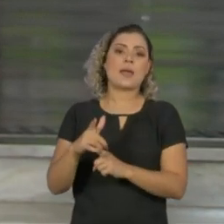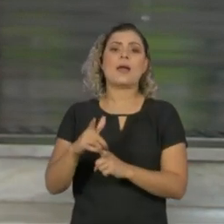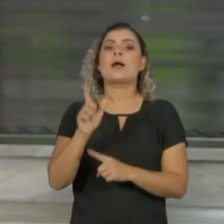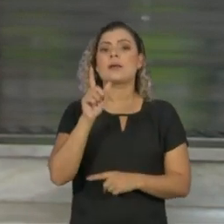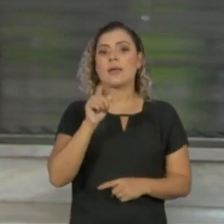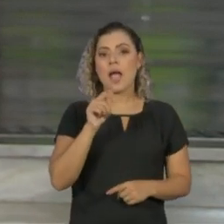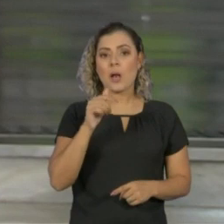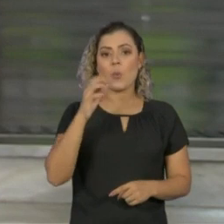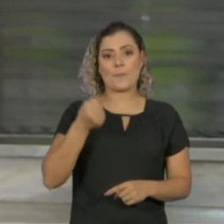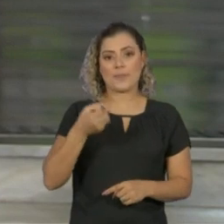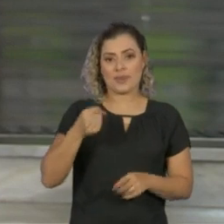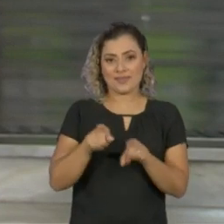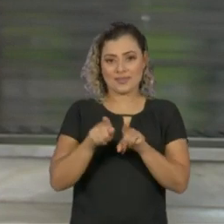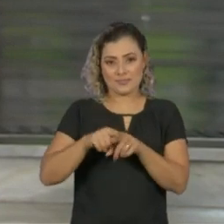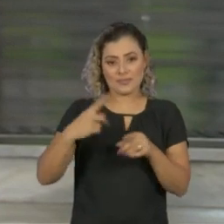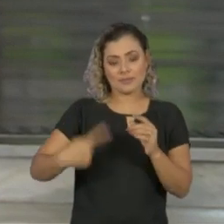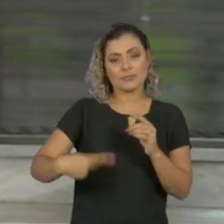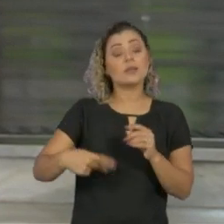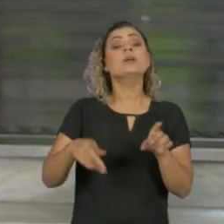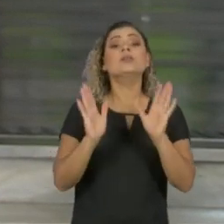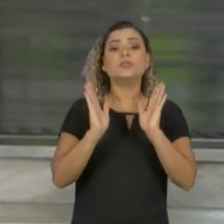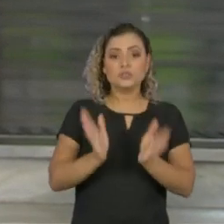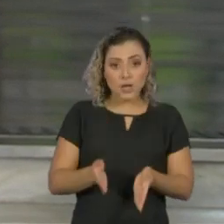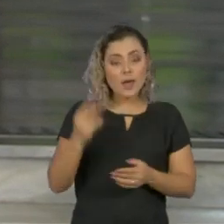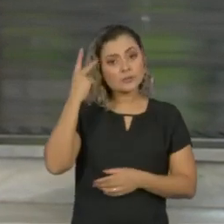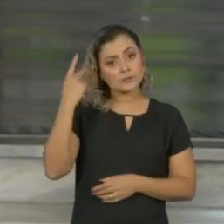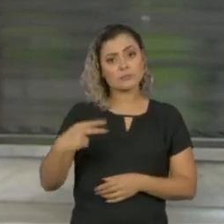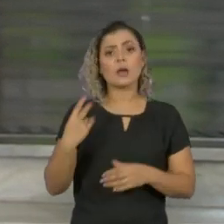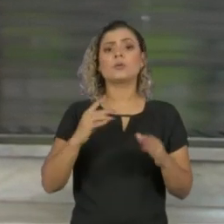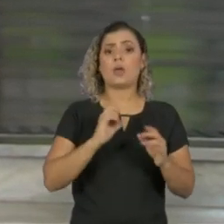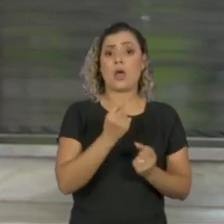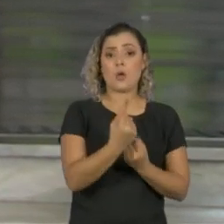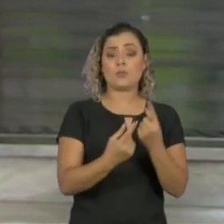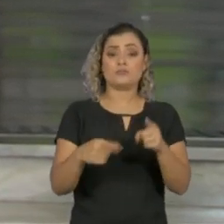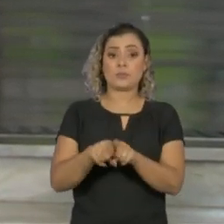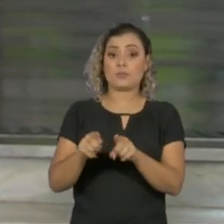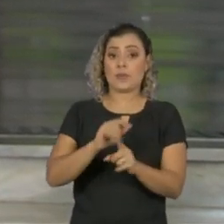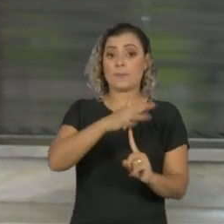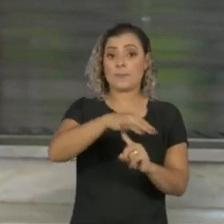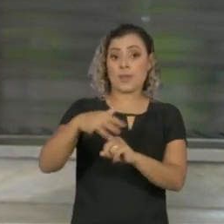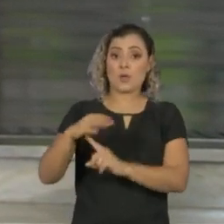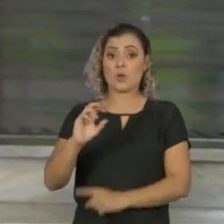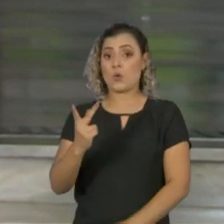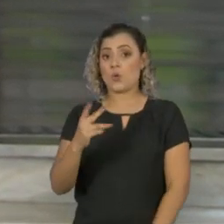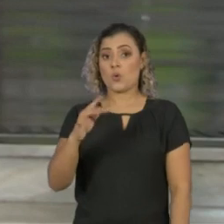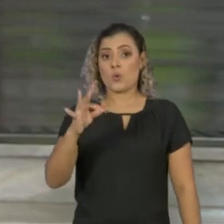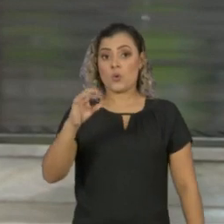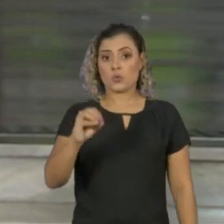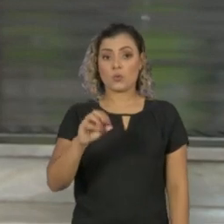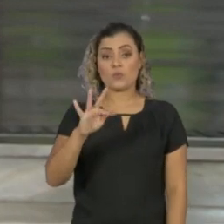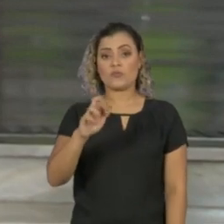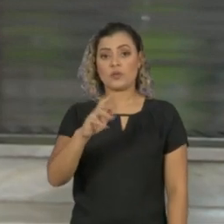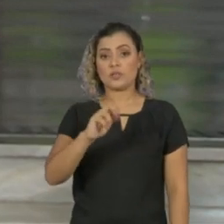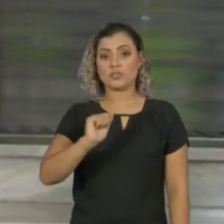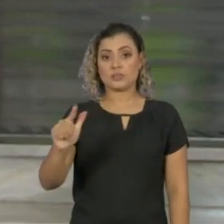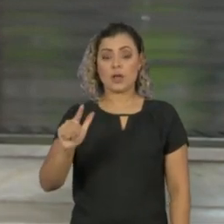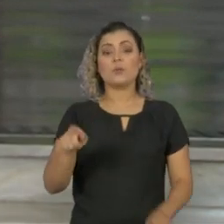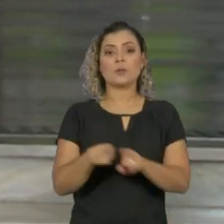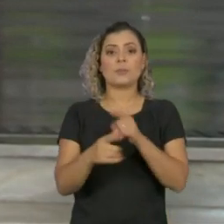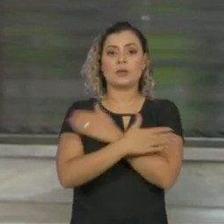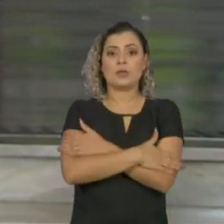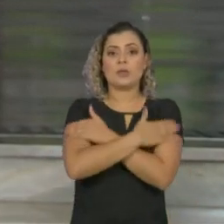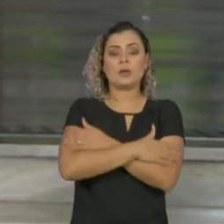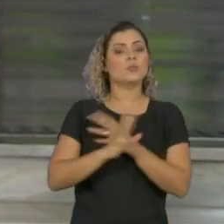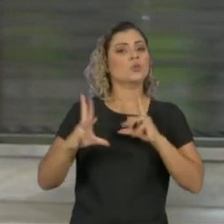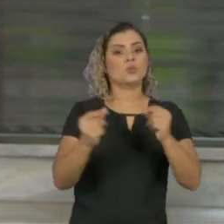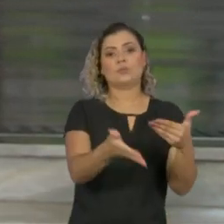florestais, inclusive o primeiro parque já concedido ao setor privado, que é o Parque do Horto Florestal de Campos do Jordão. Igualmente,